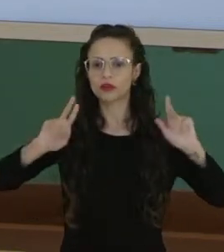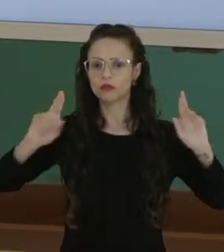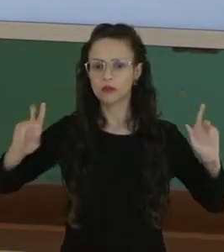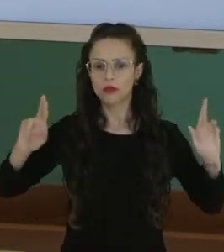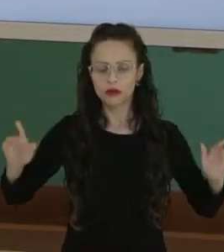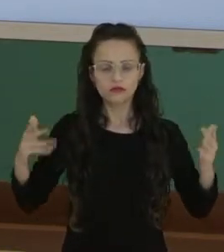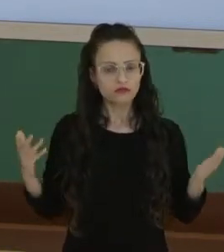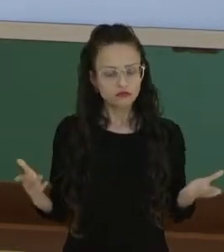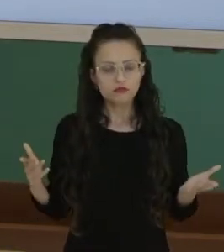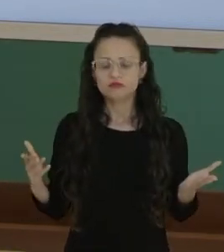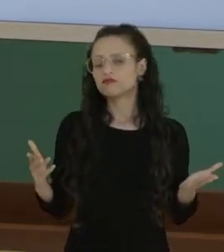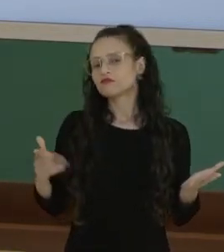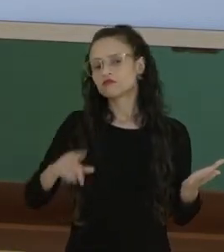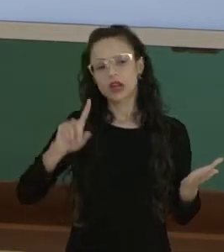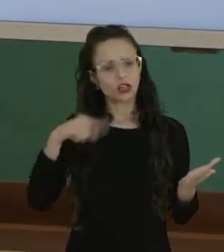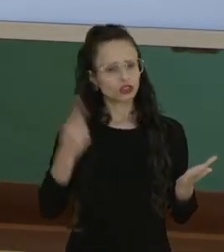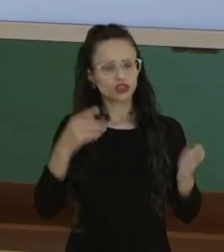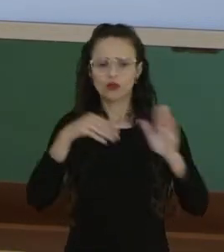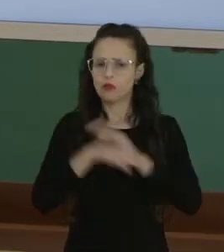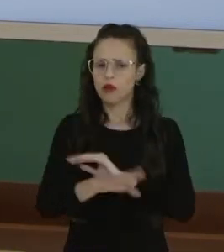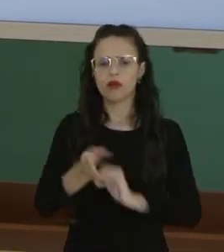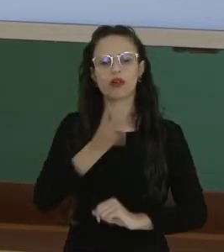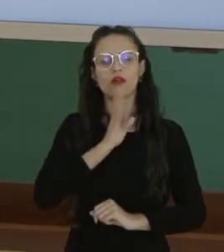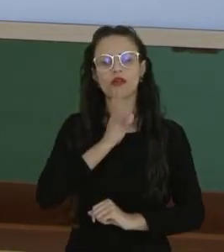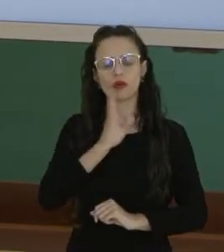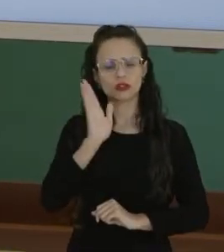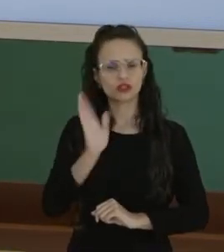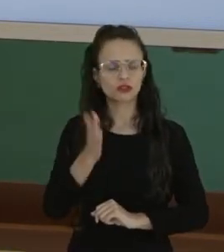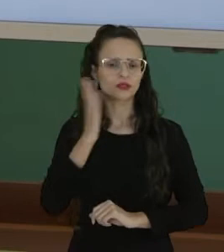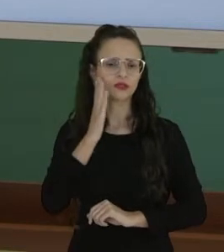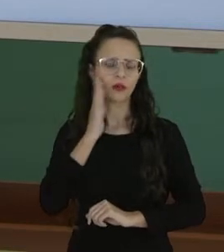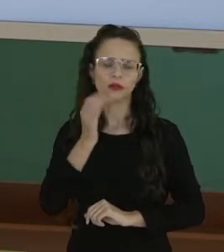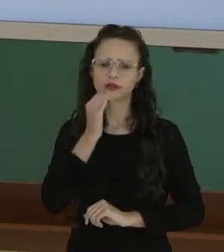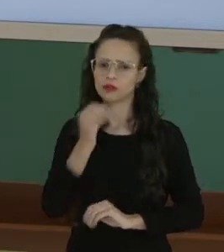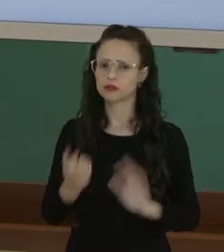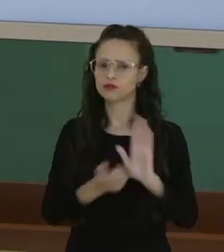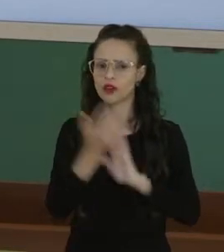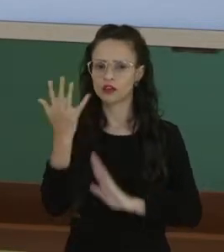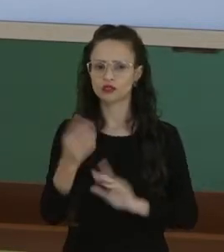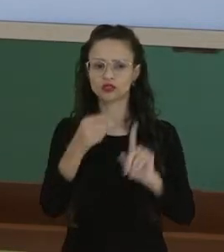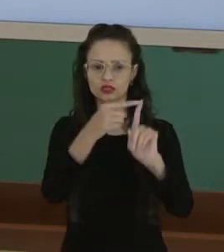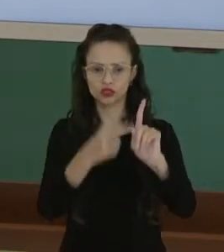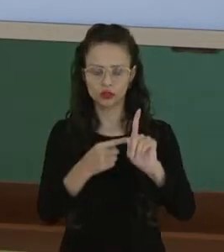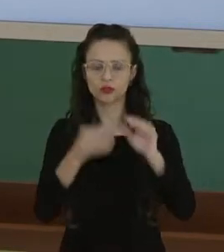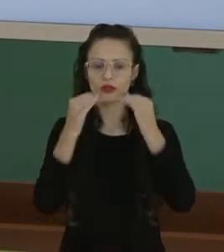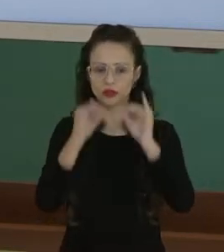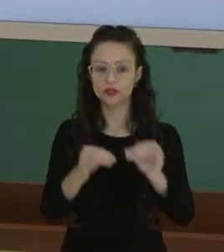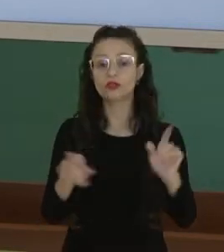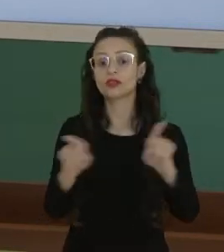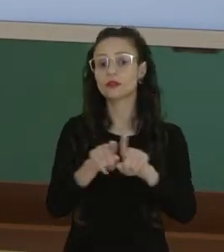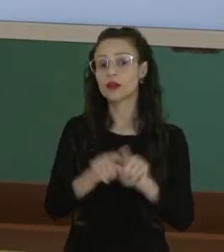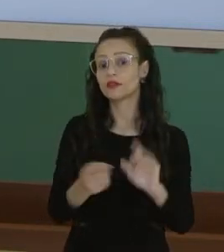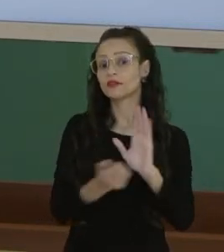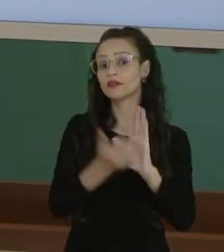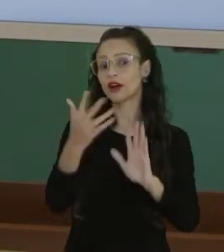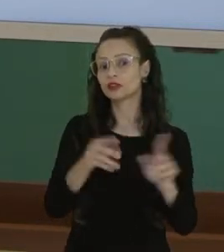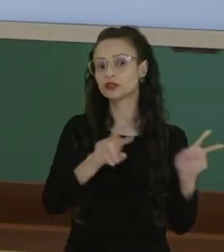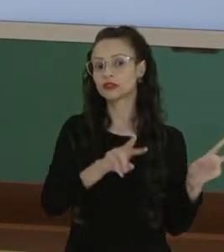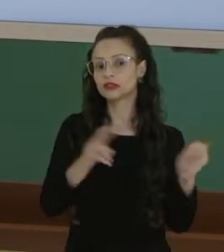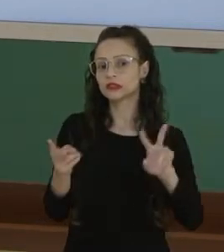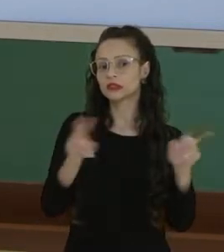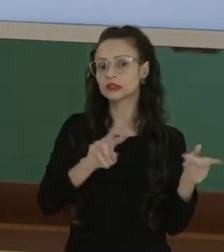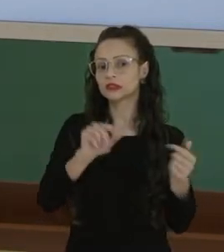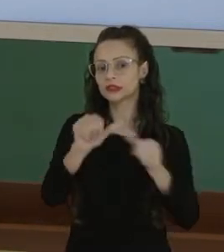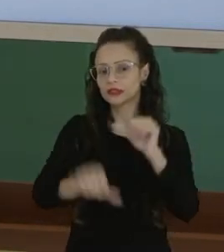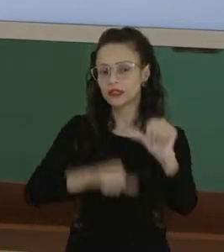além, que seja fora do nosso alcance, e que existe diversos tipos de energia e diversas transformações. Vamos lá